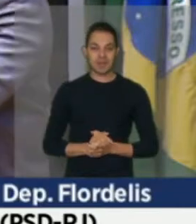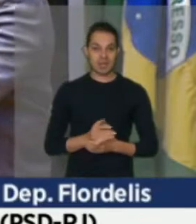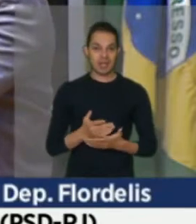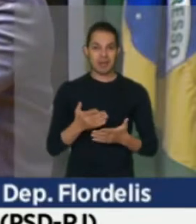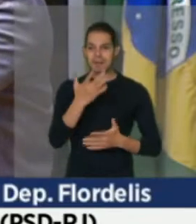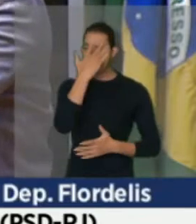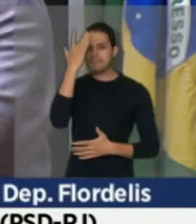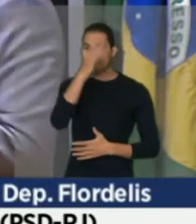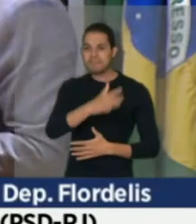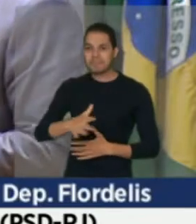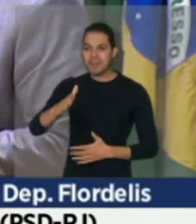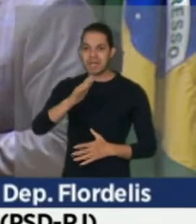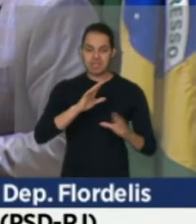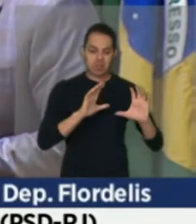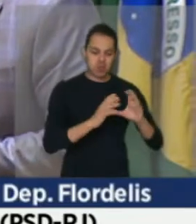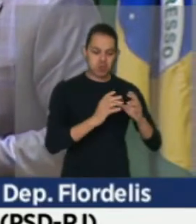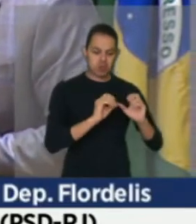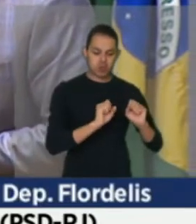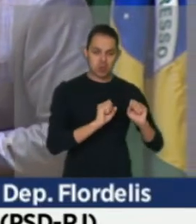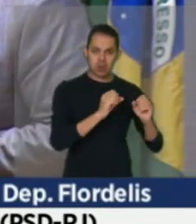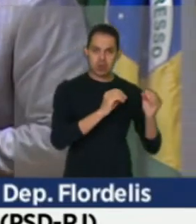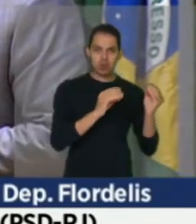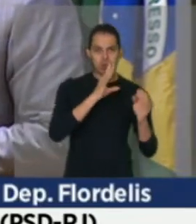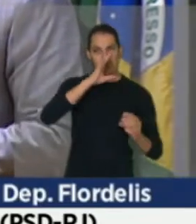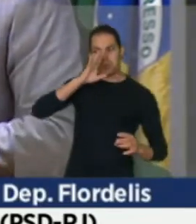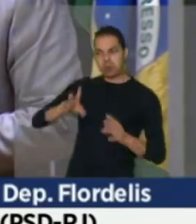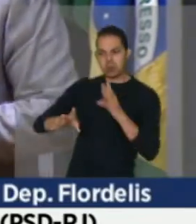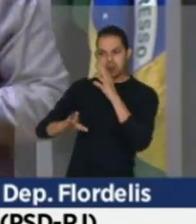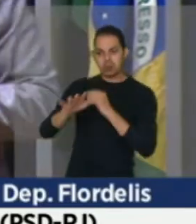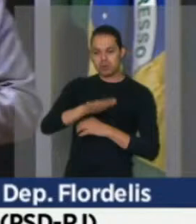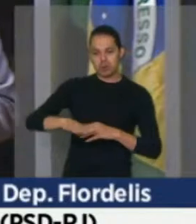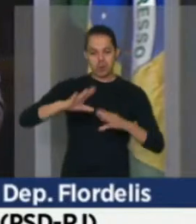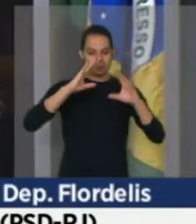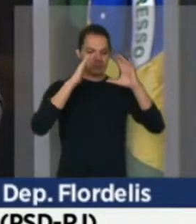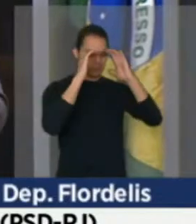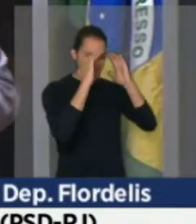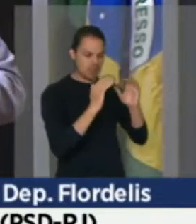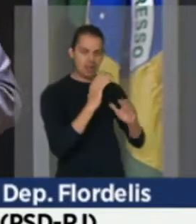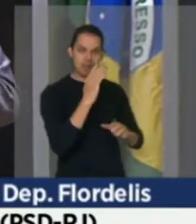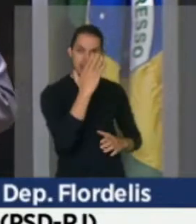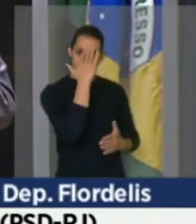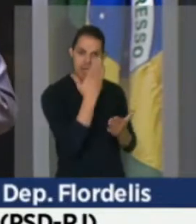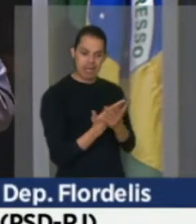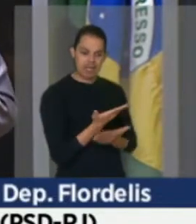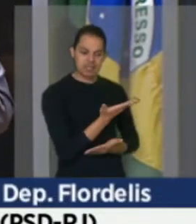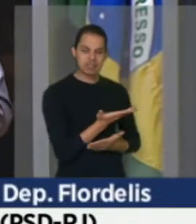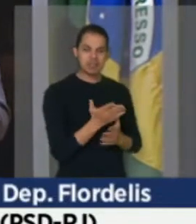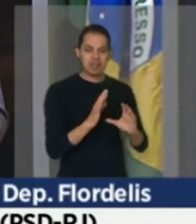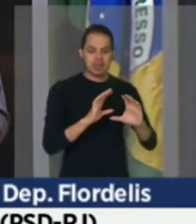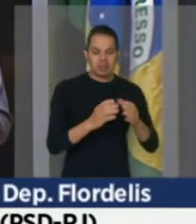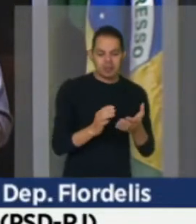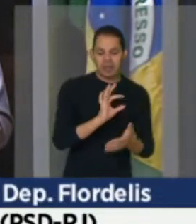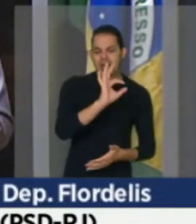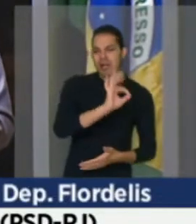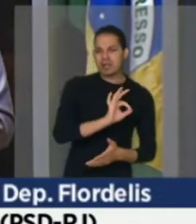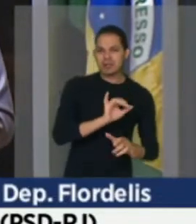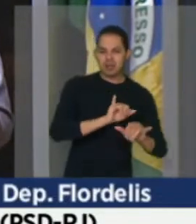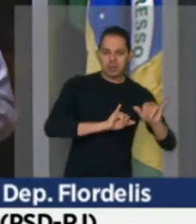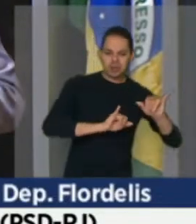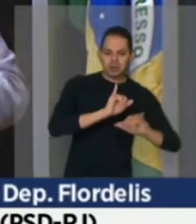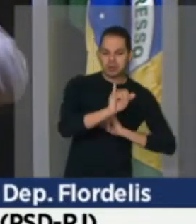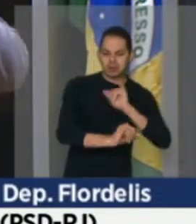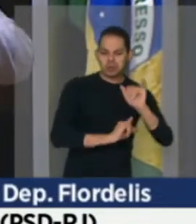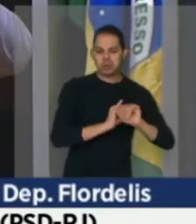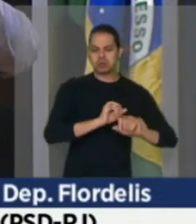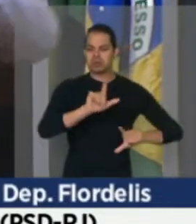versão baseada numa parcela irresponsável da mídia, que